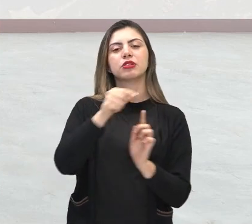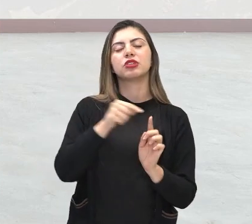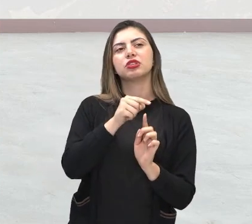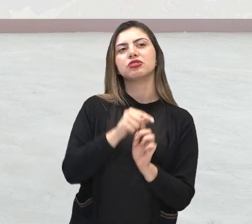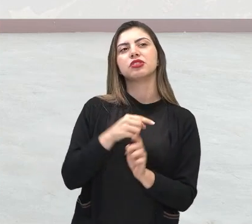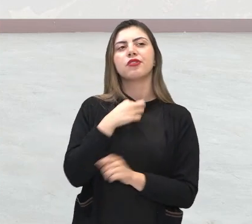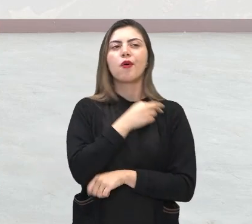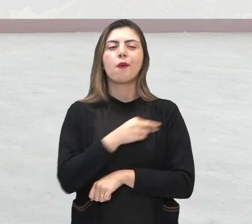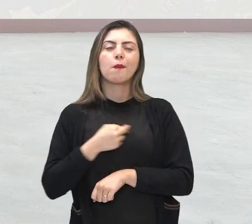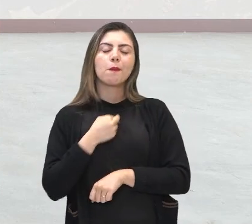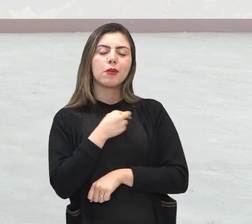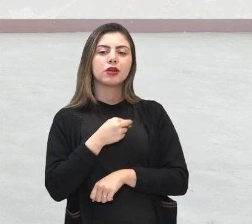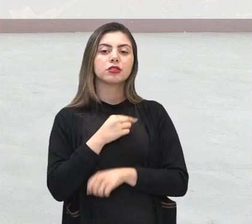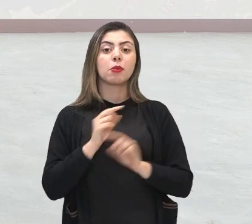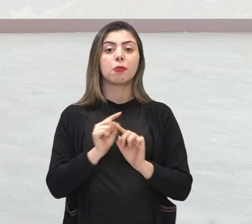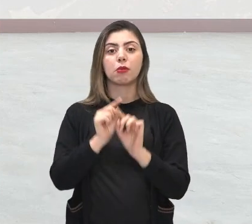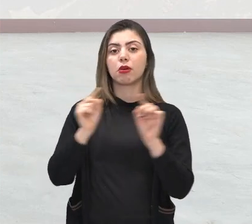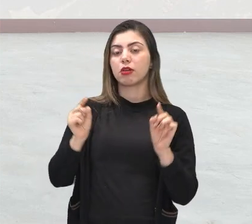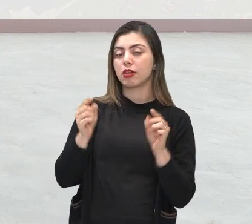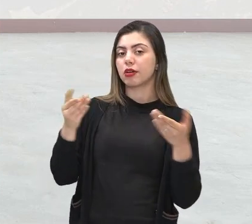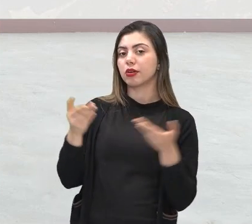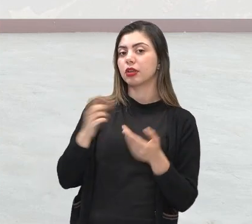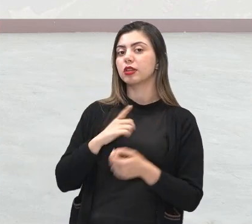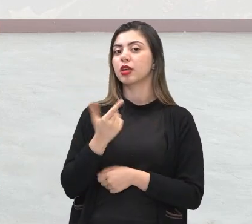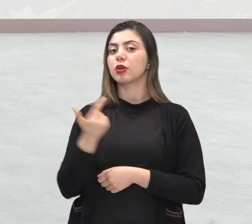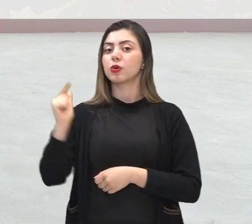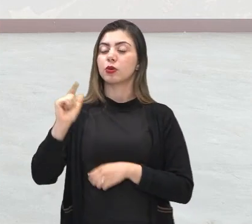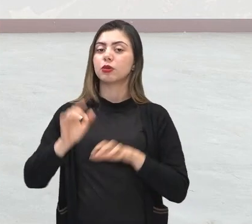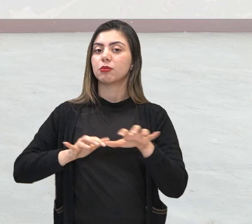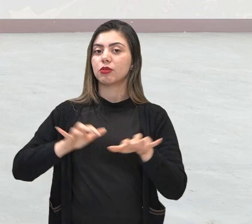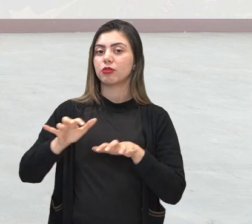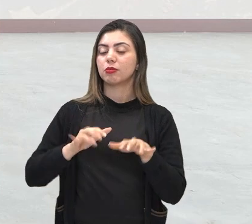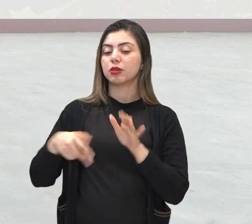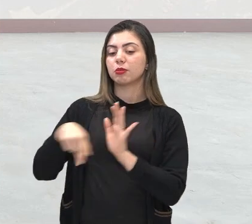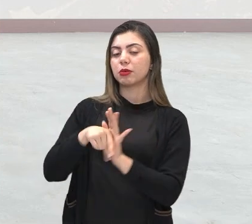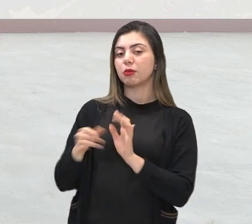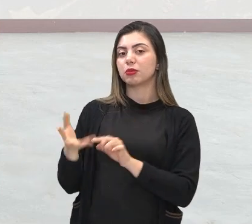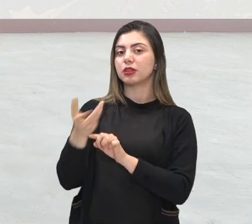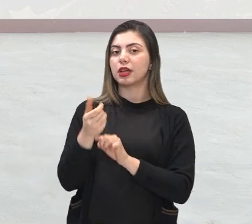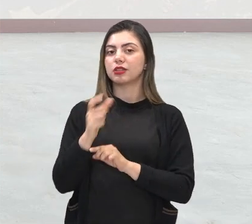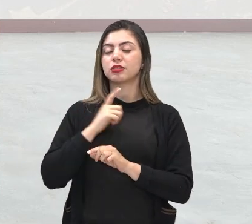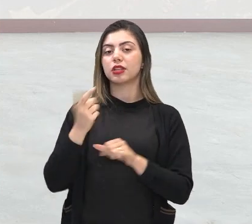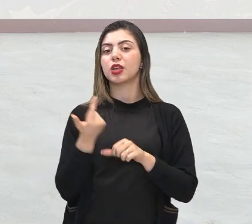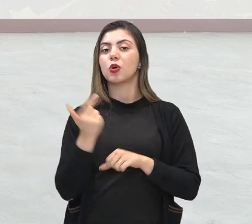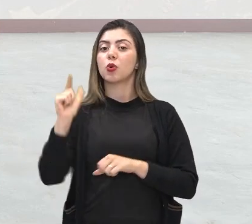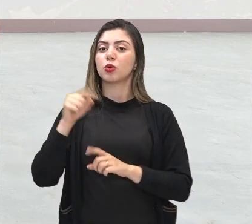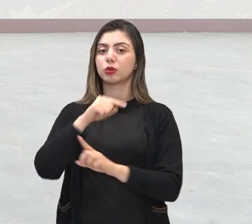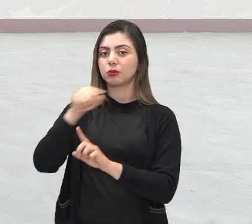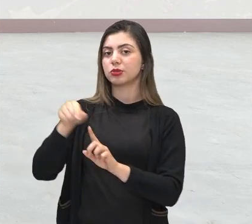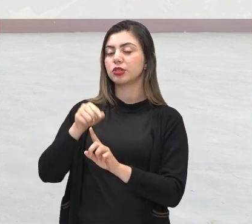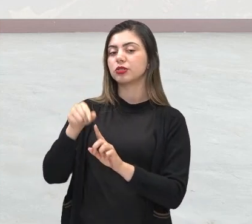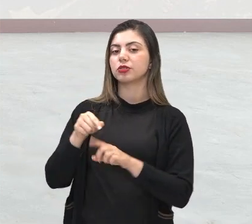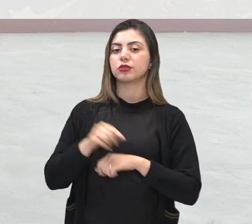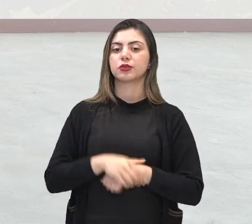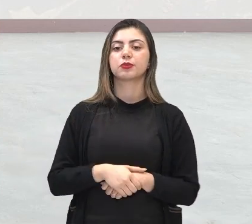agora um outro movimento Art que ele já tem uma outra transformação que é o